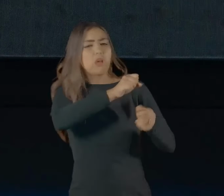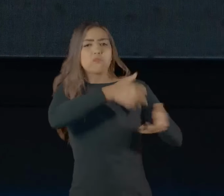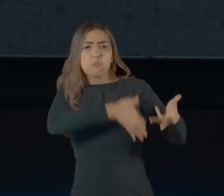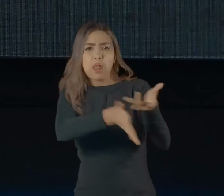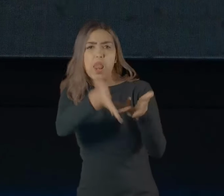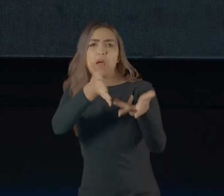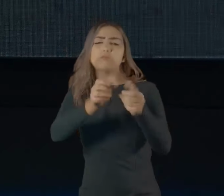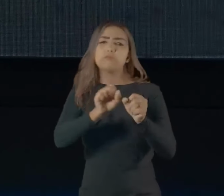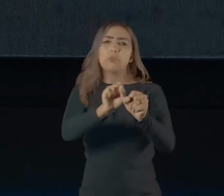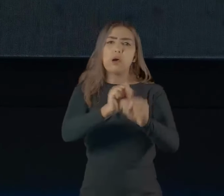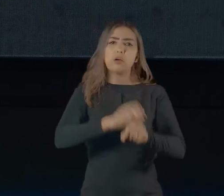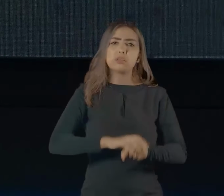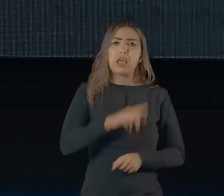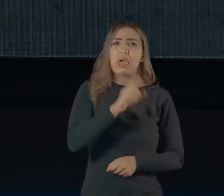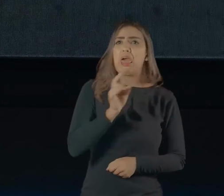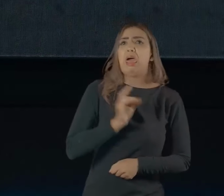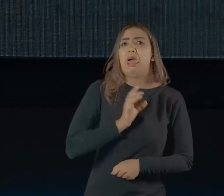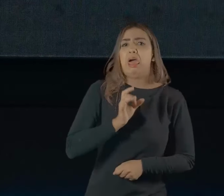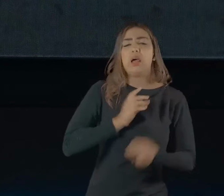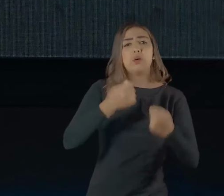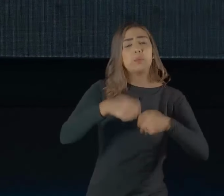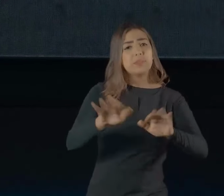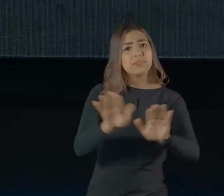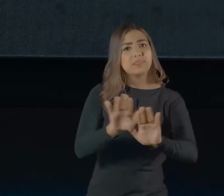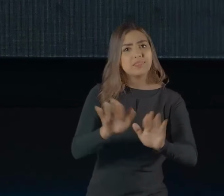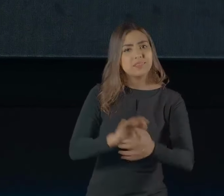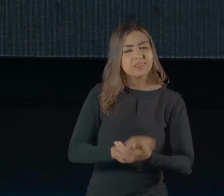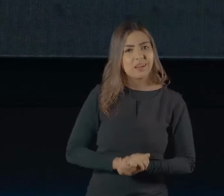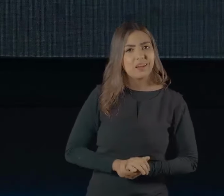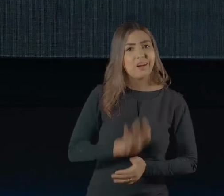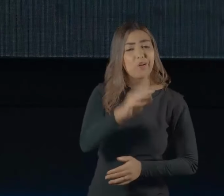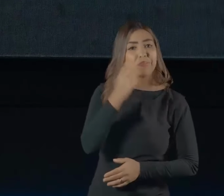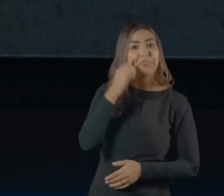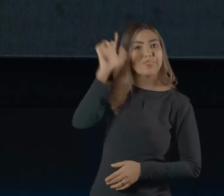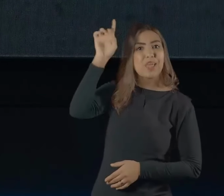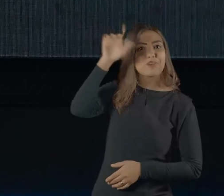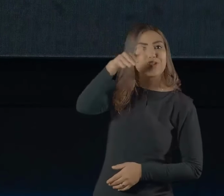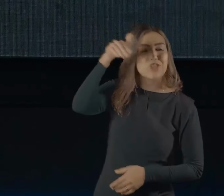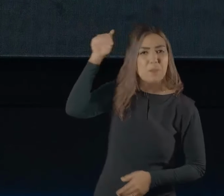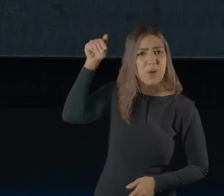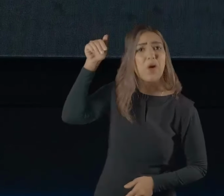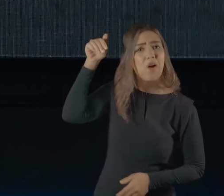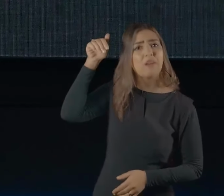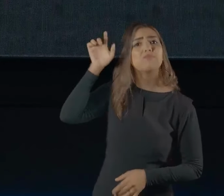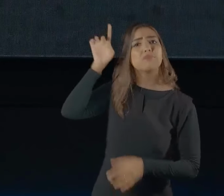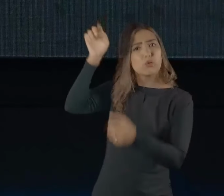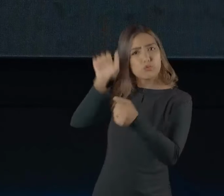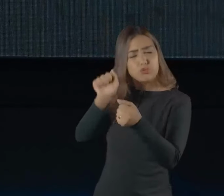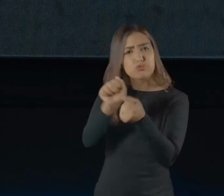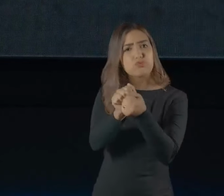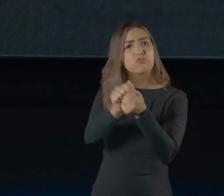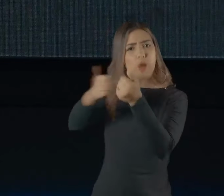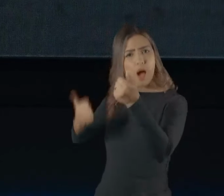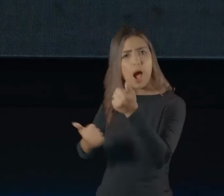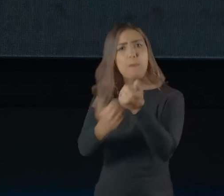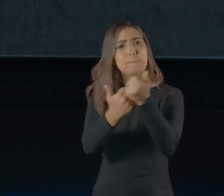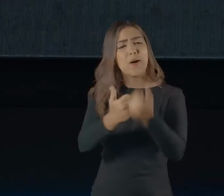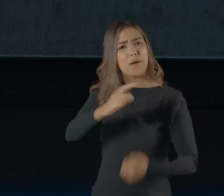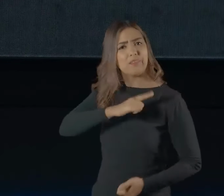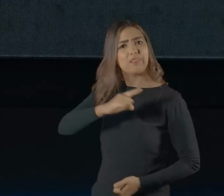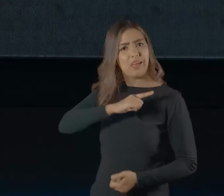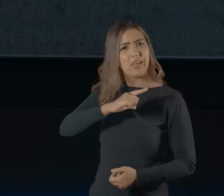diante deles. Olha, quando Deus te chama, ele te promete uma coisa: eu sou contigo para te